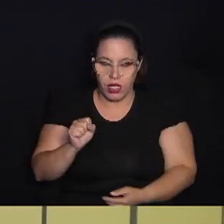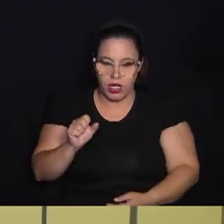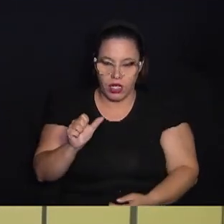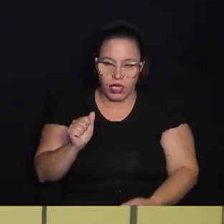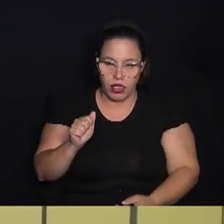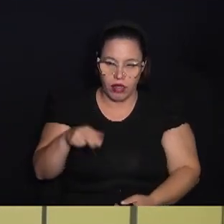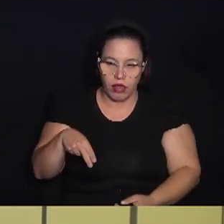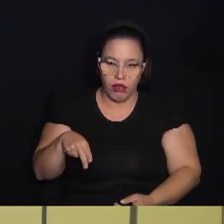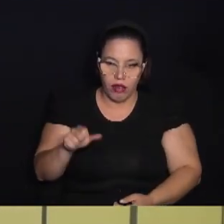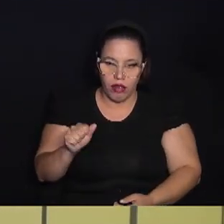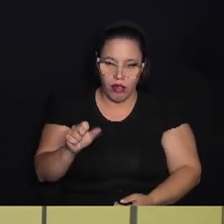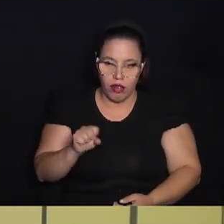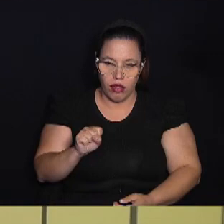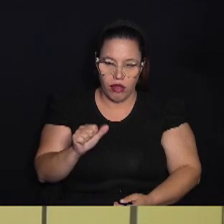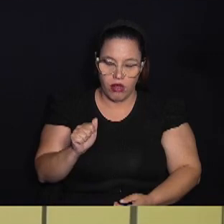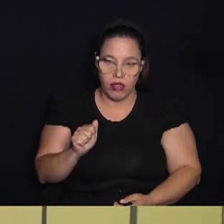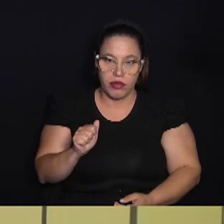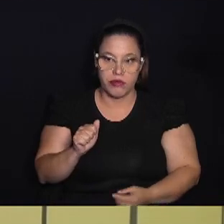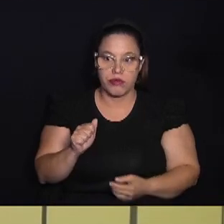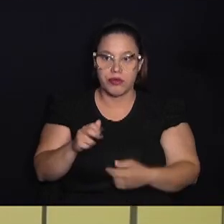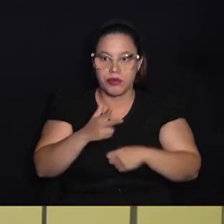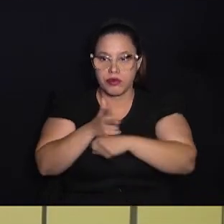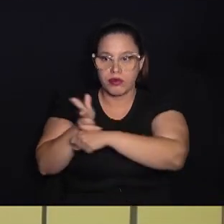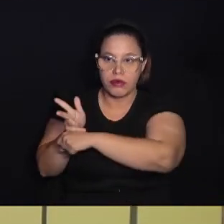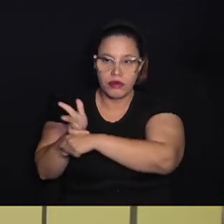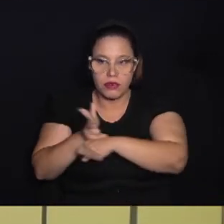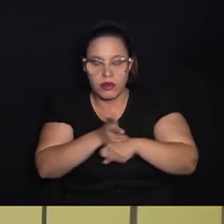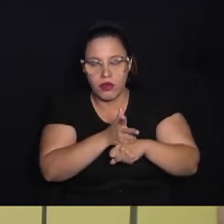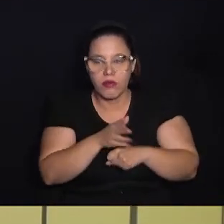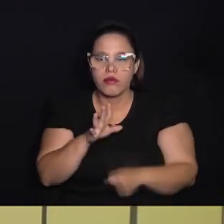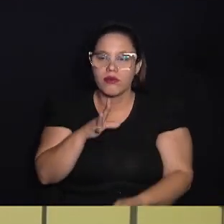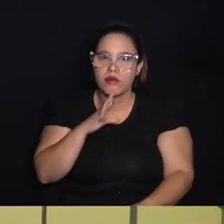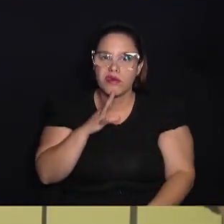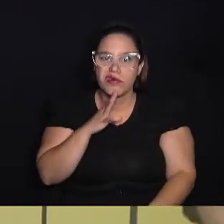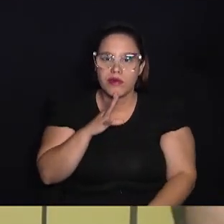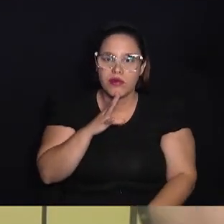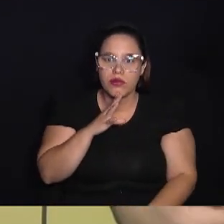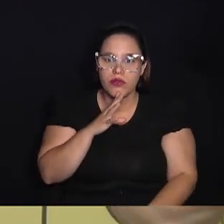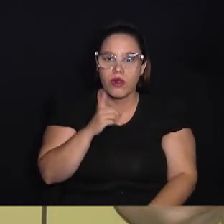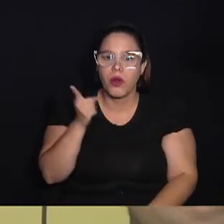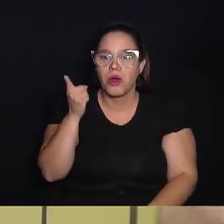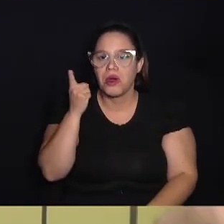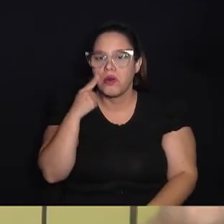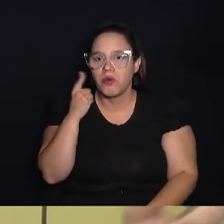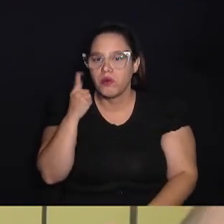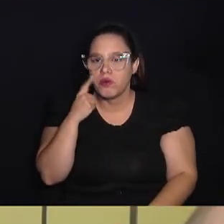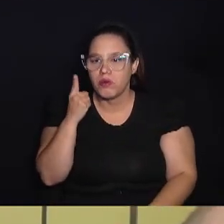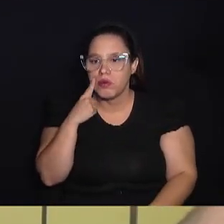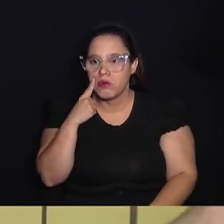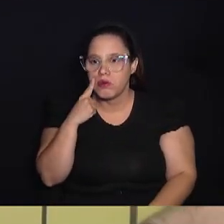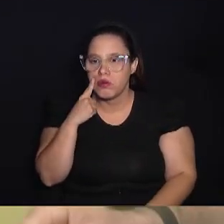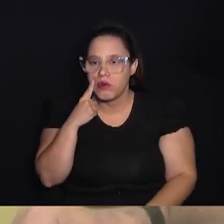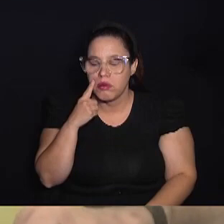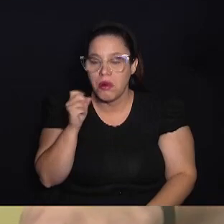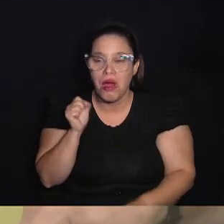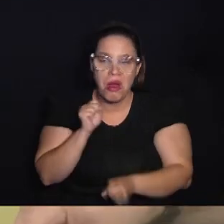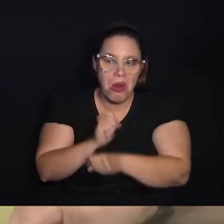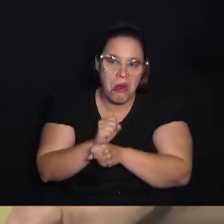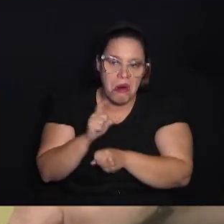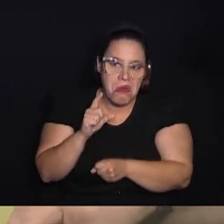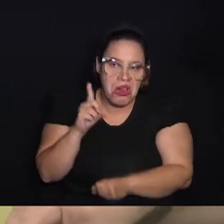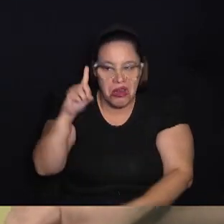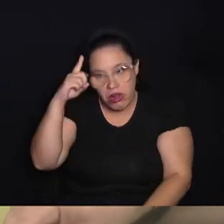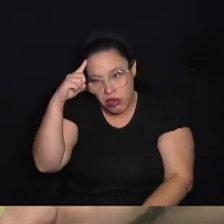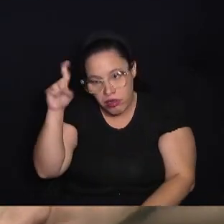esse esse essa gravação para que as pessoas conheçam né e vejam assim ó ó parar um dia para poder visitar a